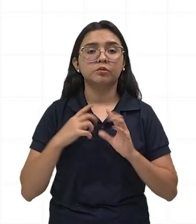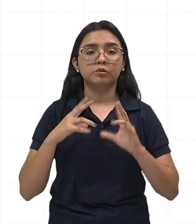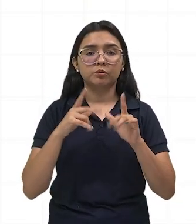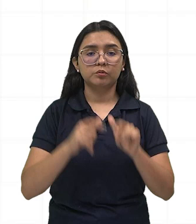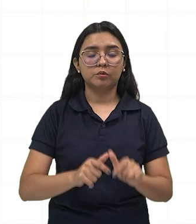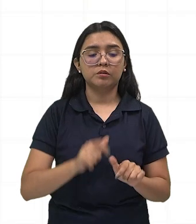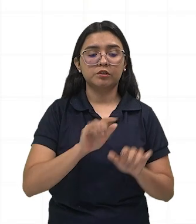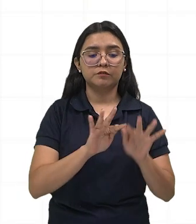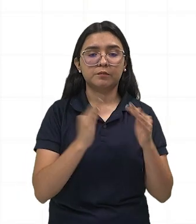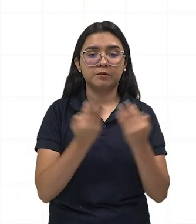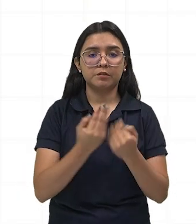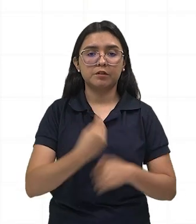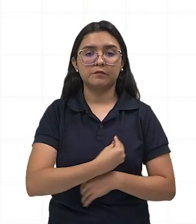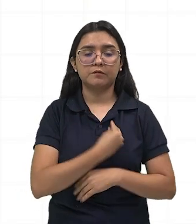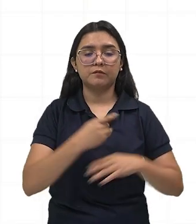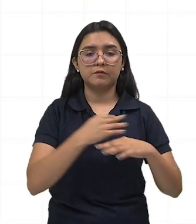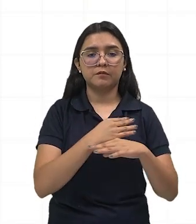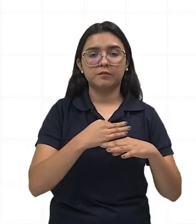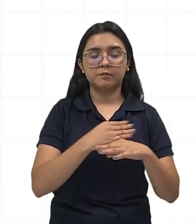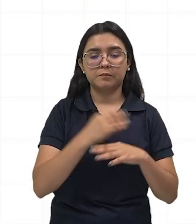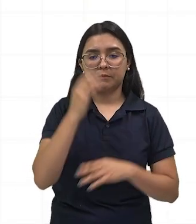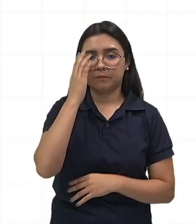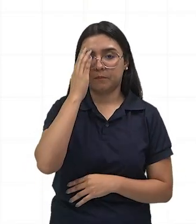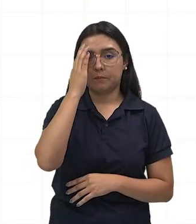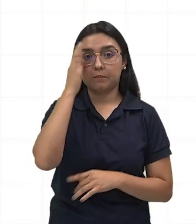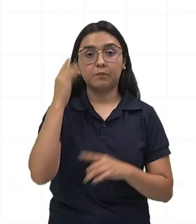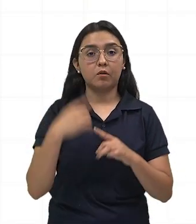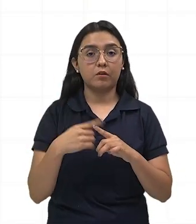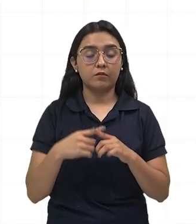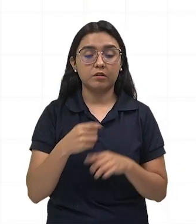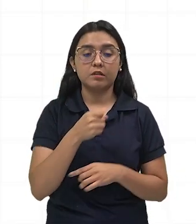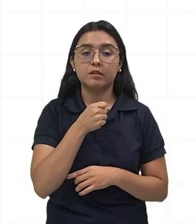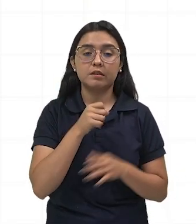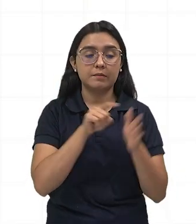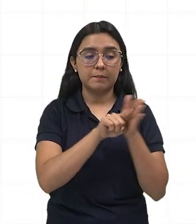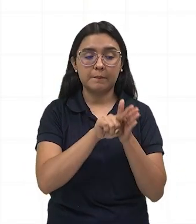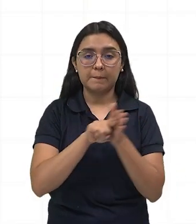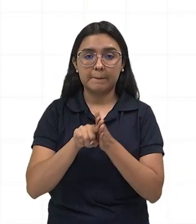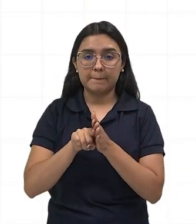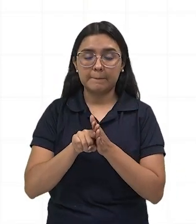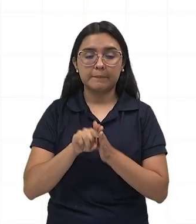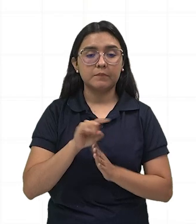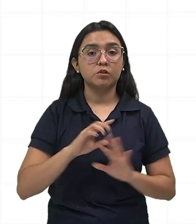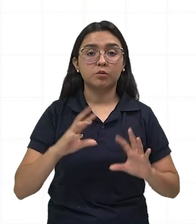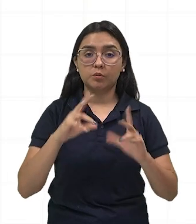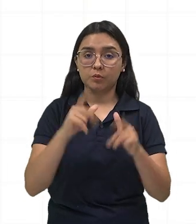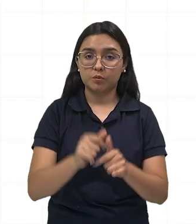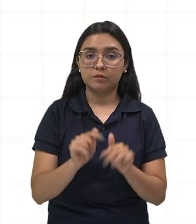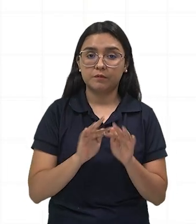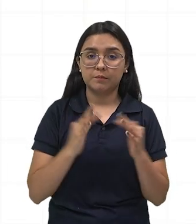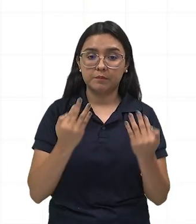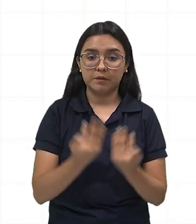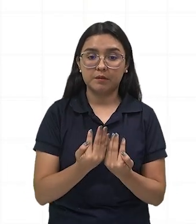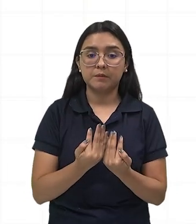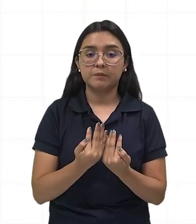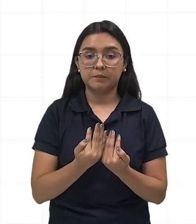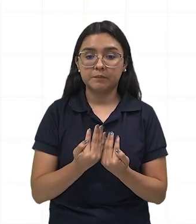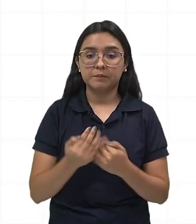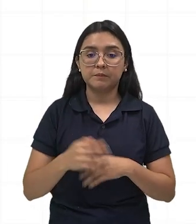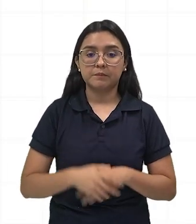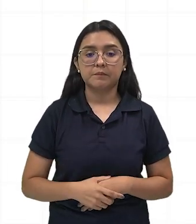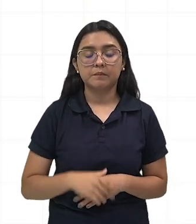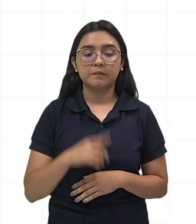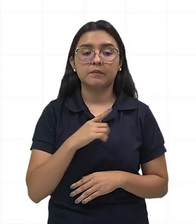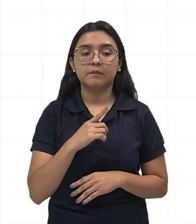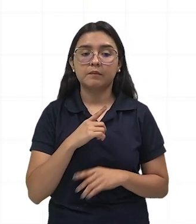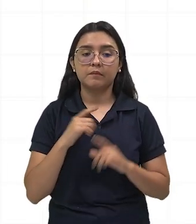região metropolitana, né? Porque vão ser entrevistadas todas. E o que isso faz? Essa é a grande vantagem, né? Elimina